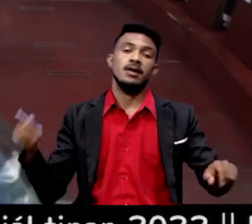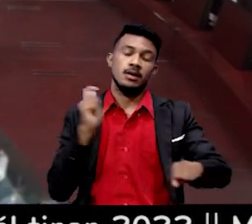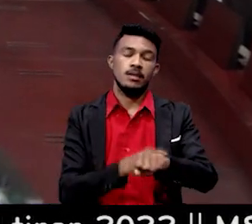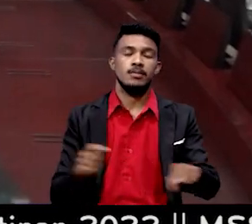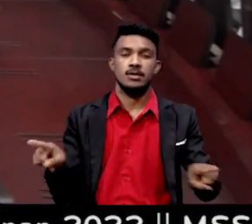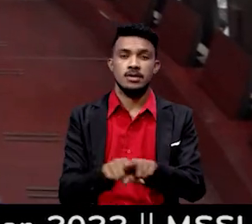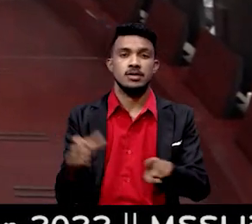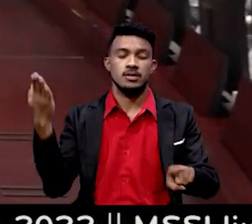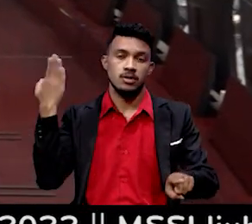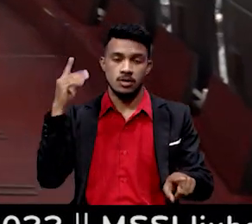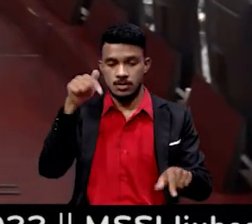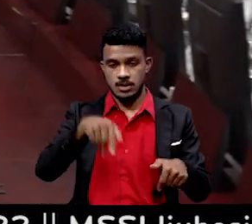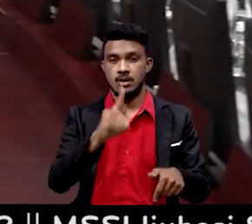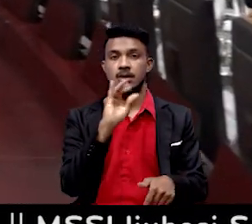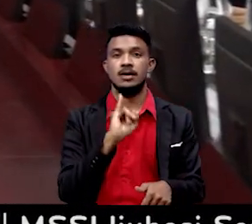nem badilha.